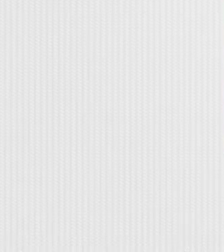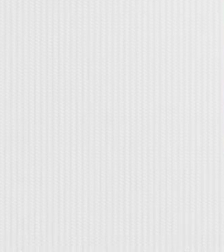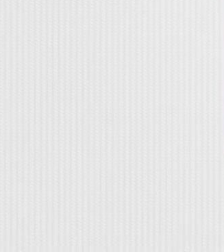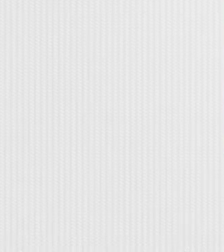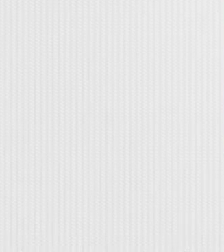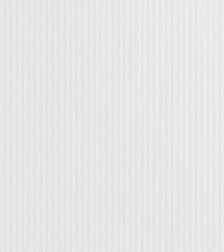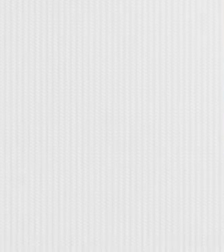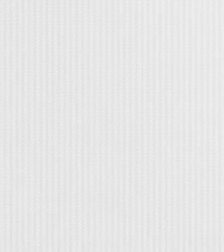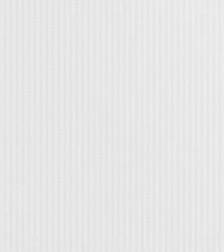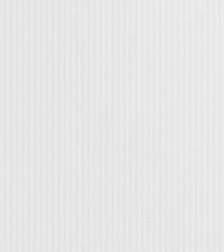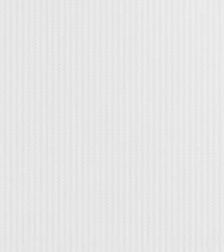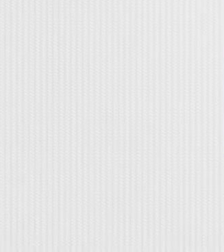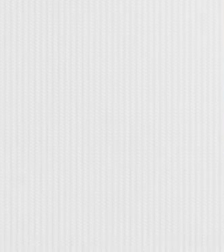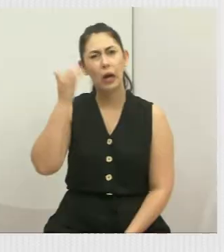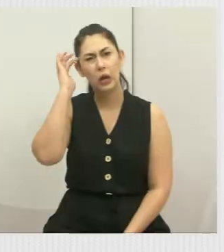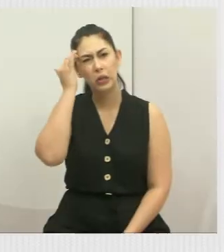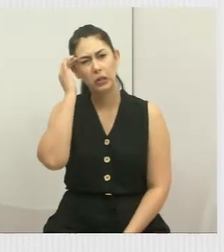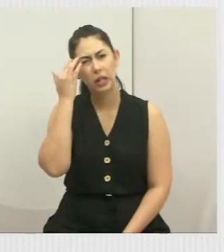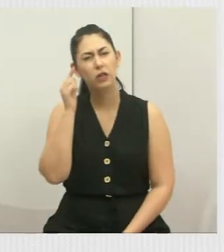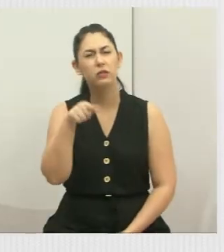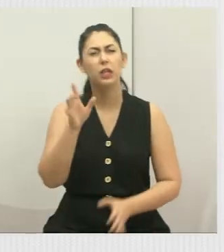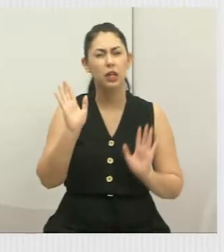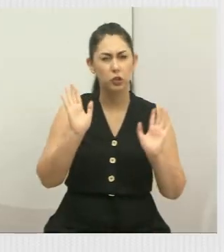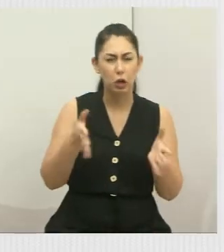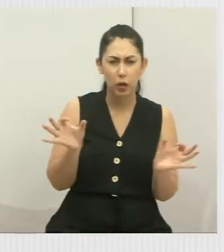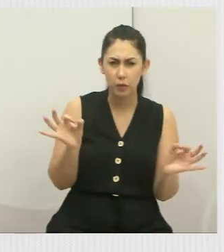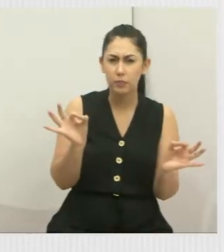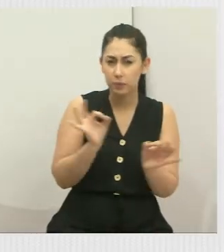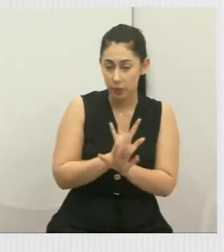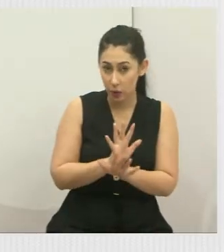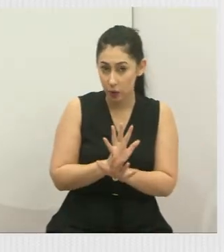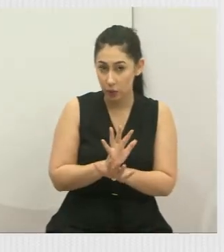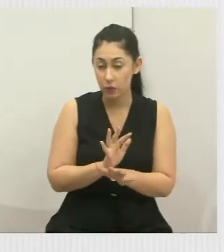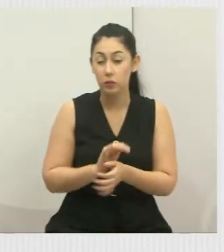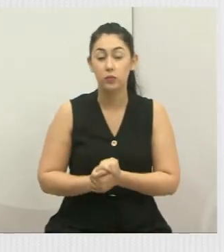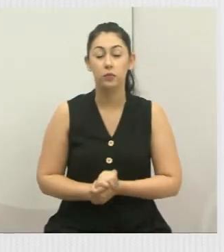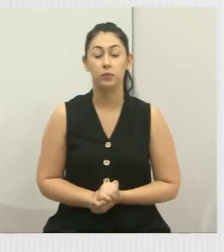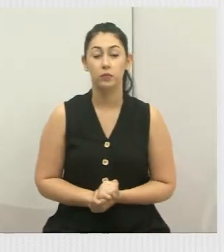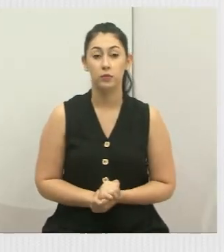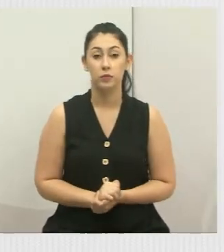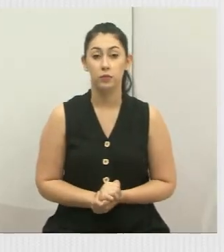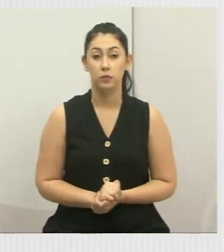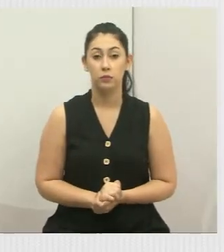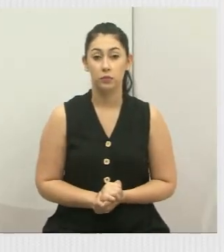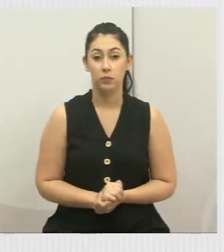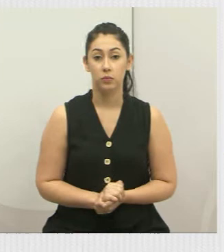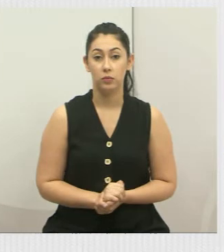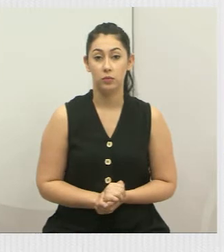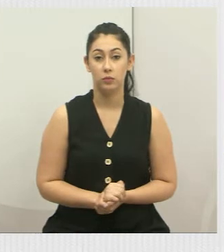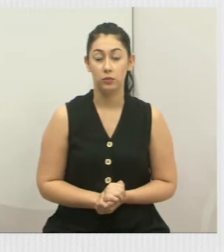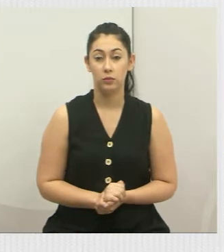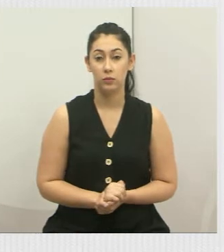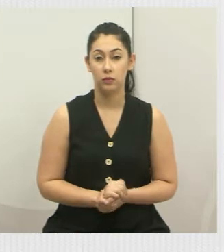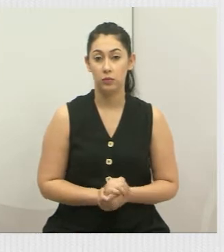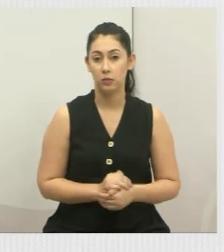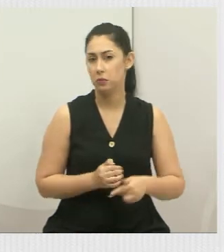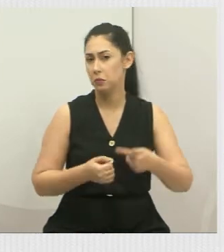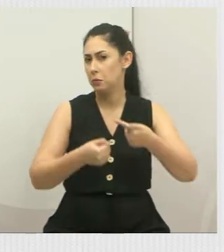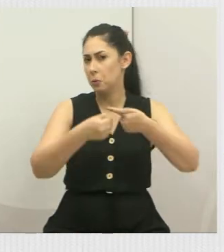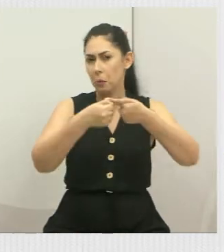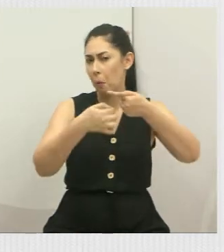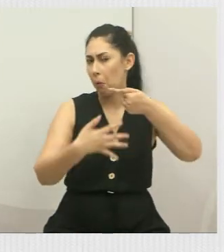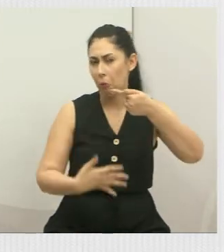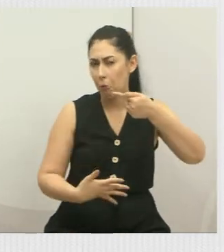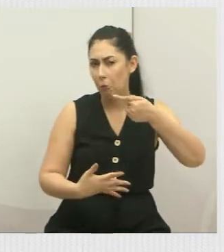Eu entendo que você já deve ter acessado esse formulário. É um formulário Google, muito